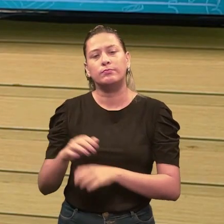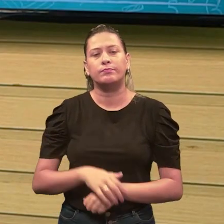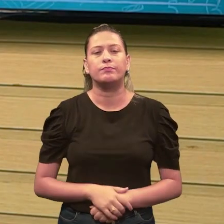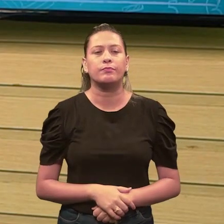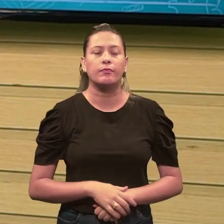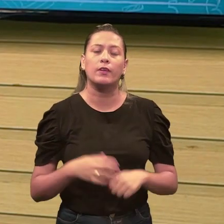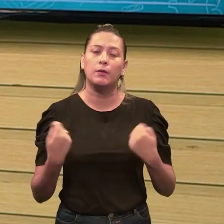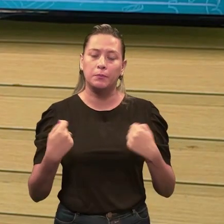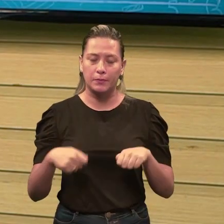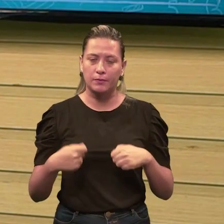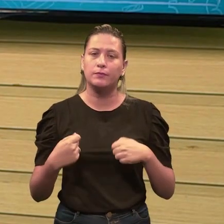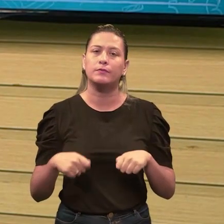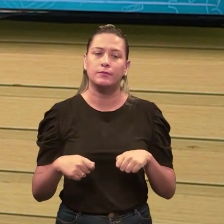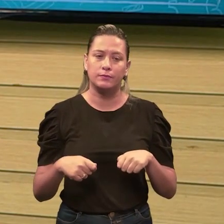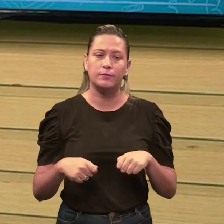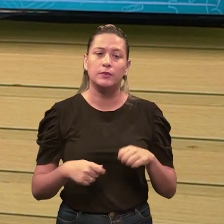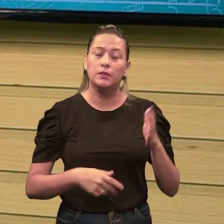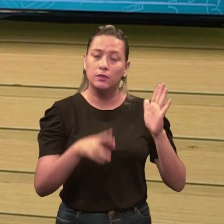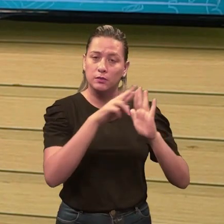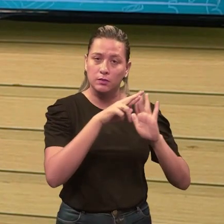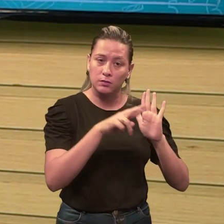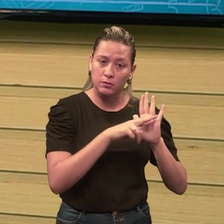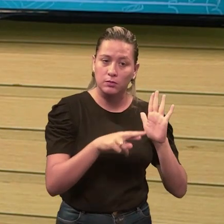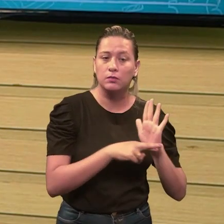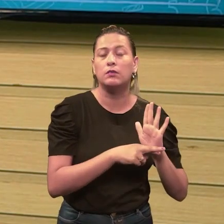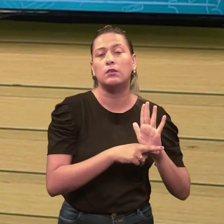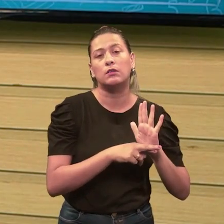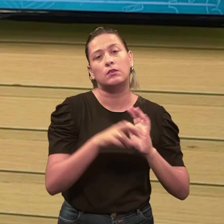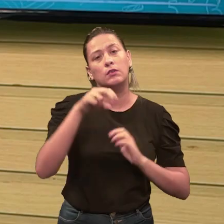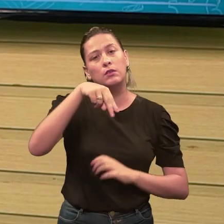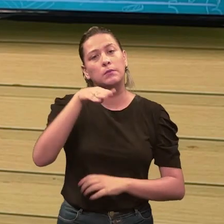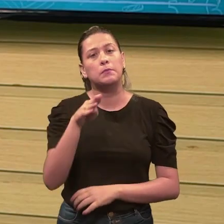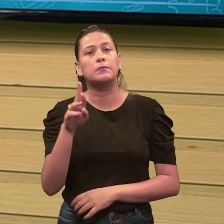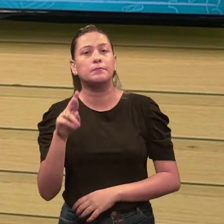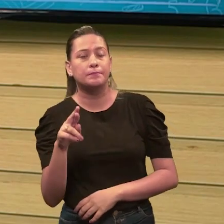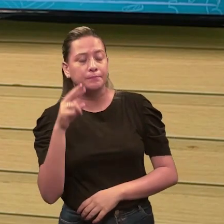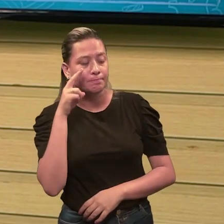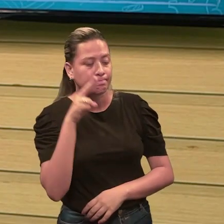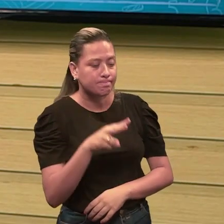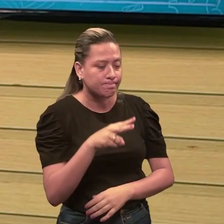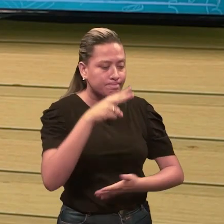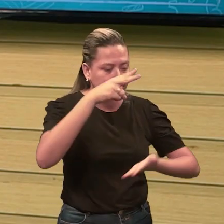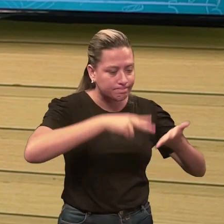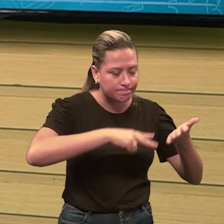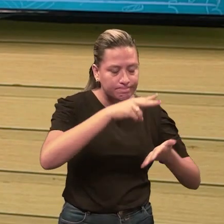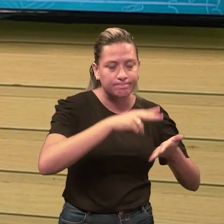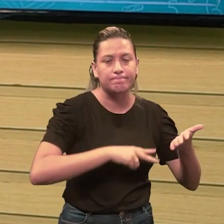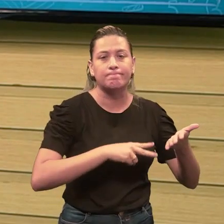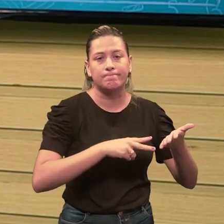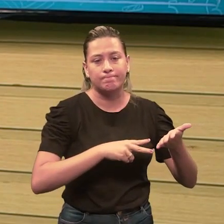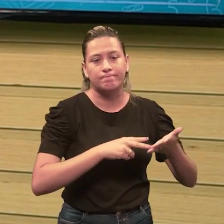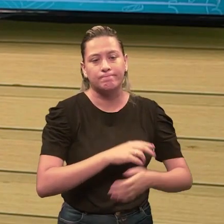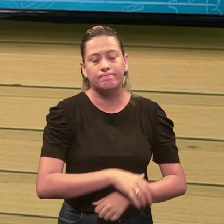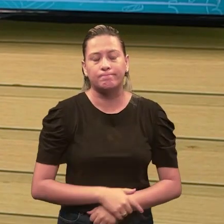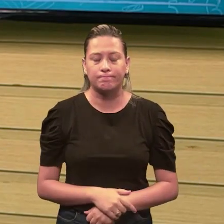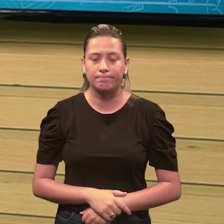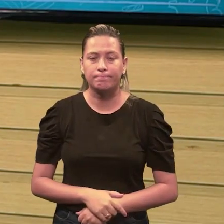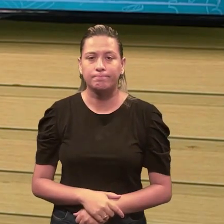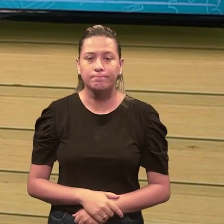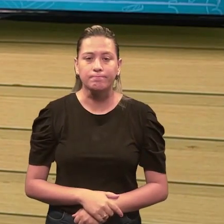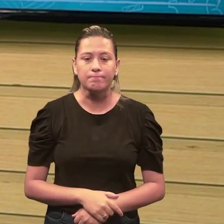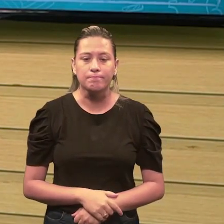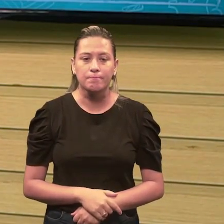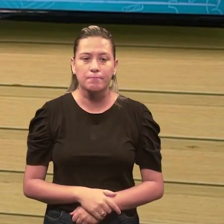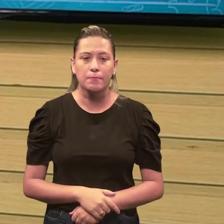esquemas, aí realmente vai ser necessário consultar essas manuais aí, que são as NBRs, né?